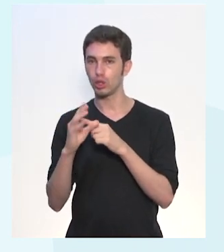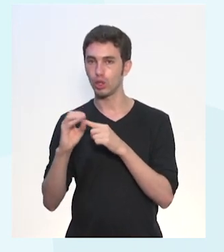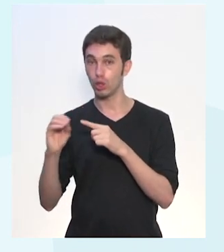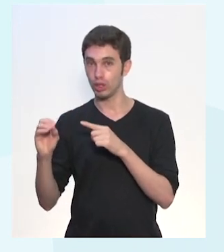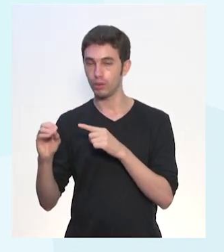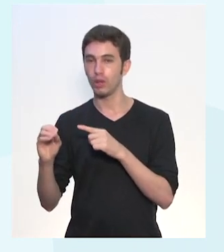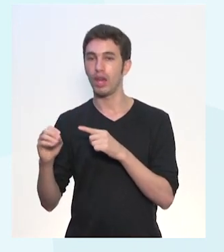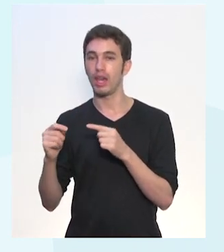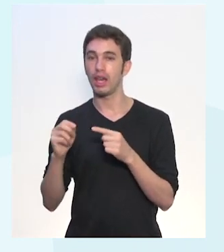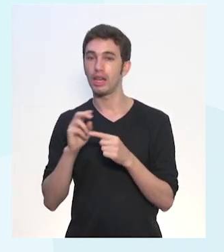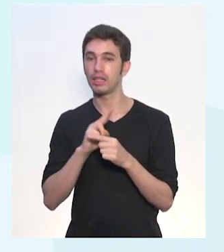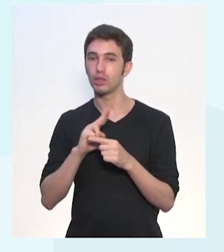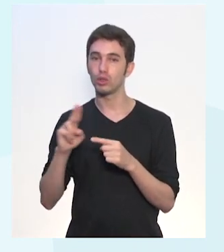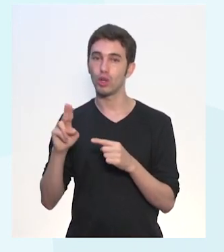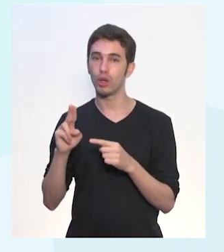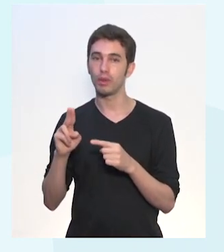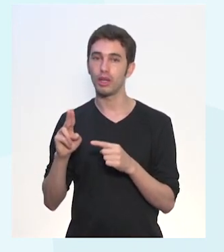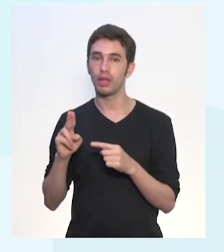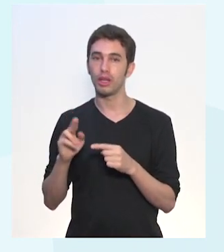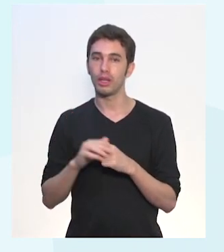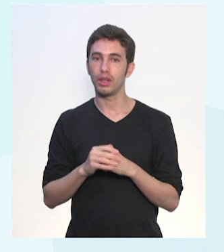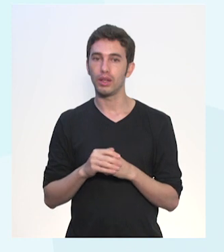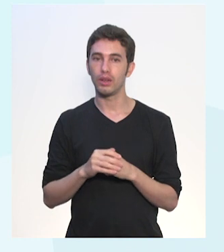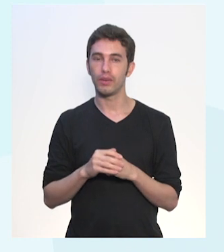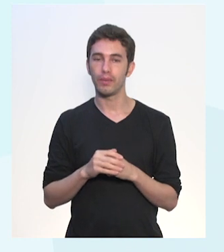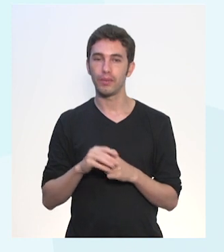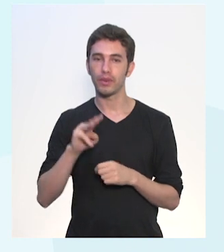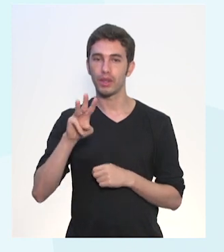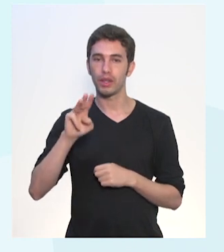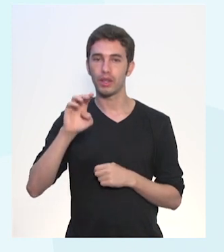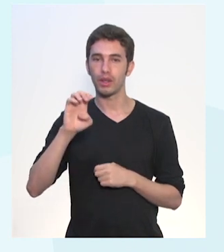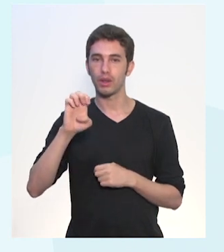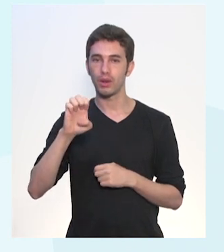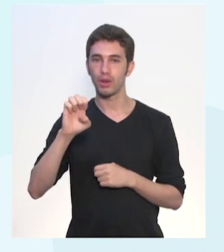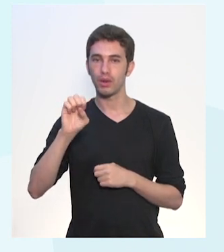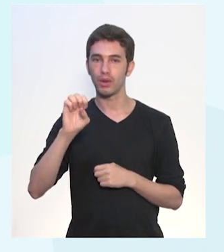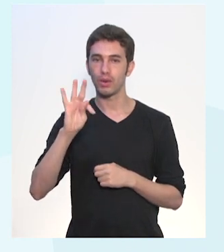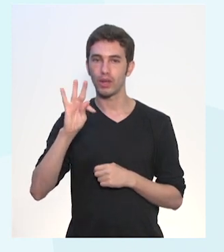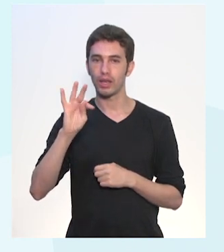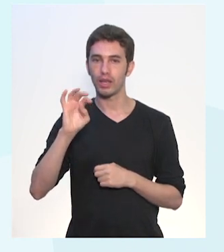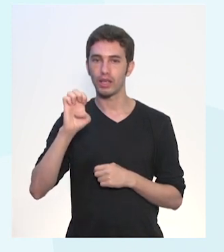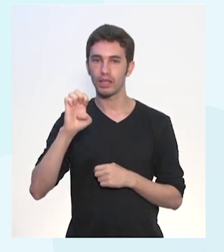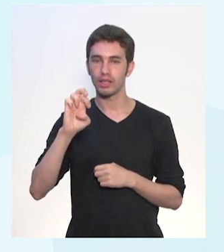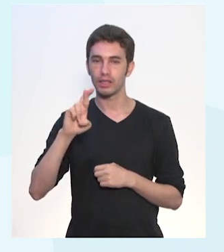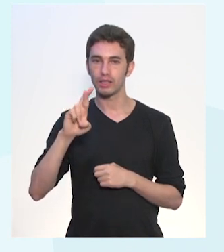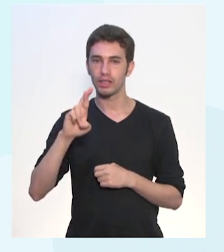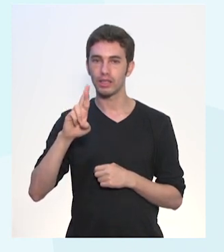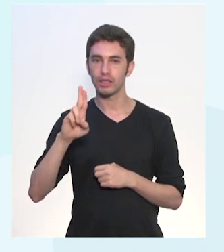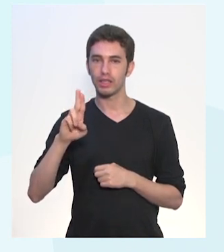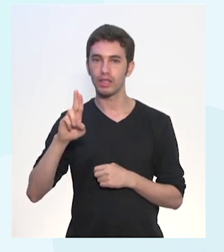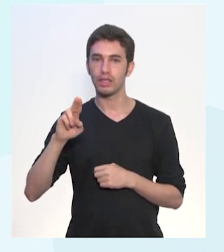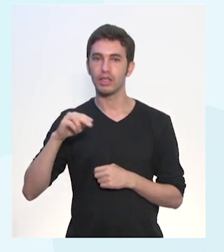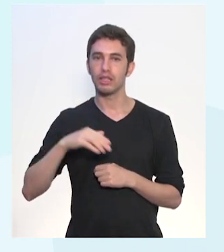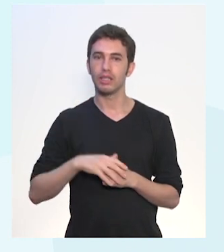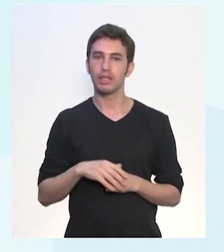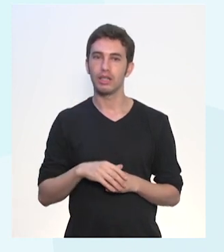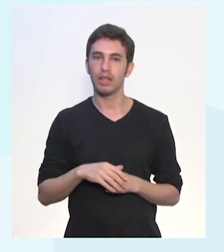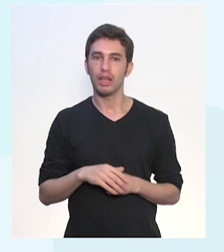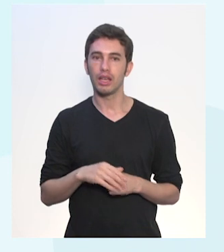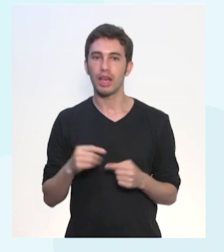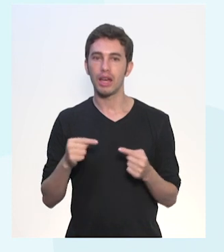ele chama lá que está em inglês, de Western Offshores, que são os países da Austrália, Nova Zelândia, Canadá